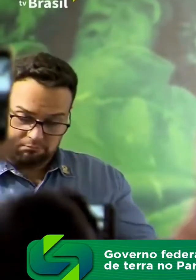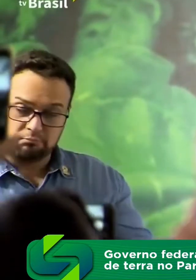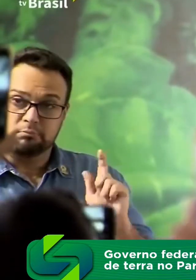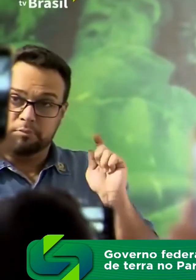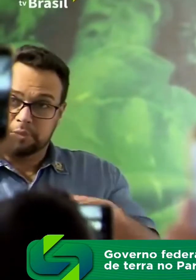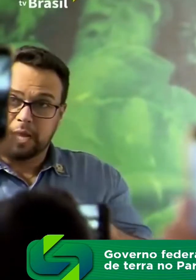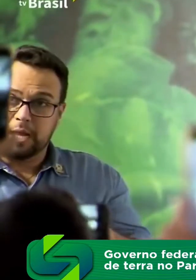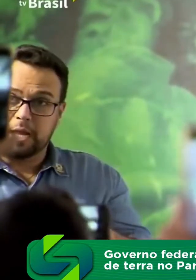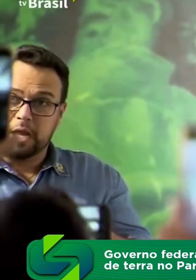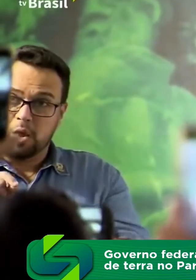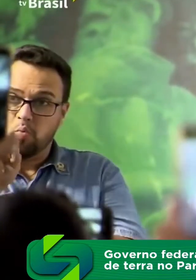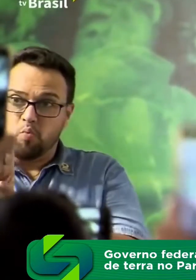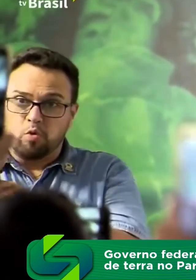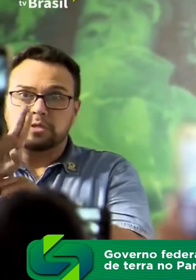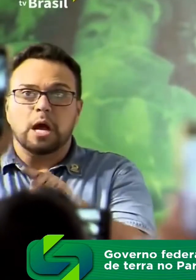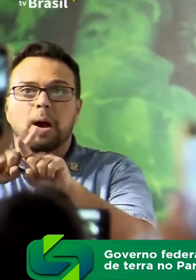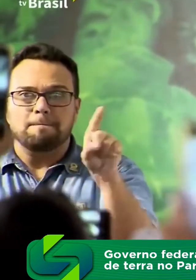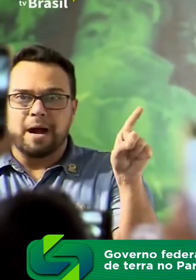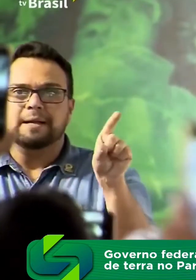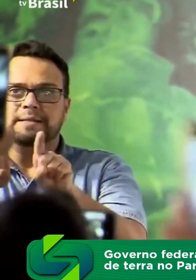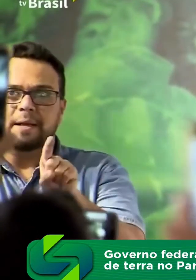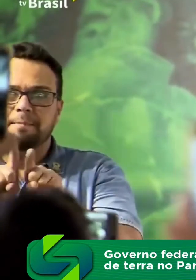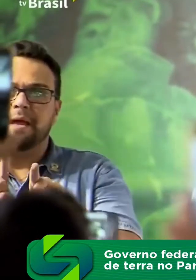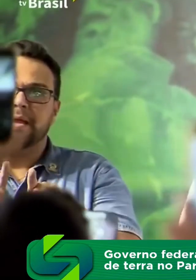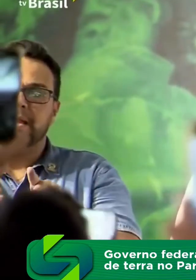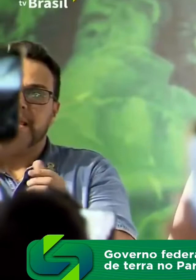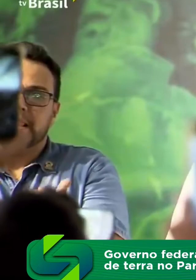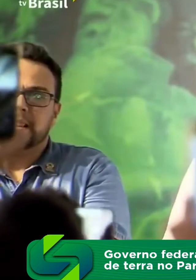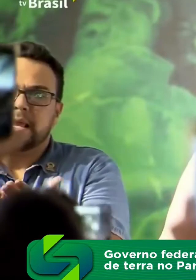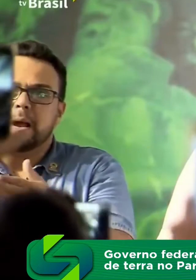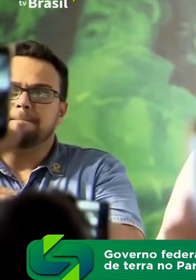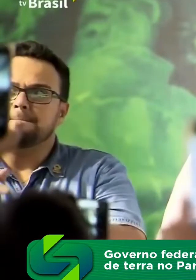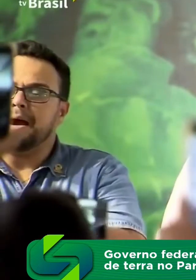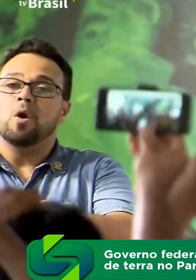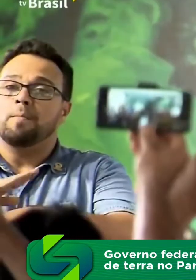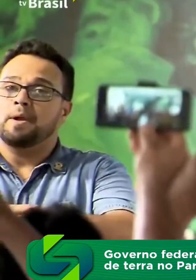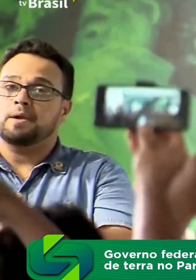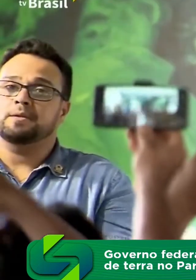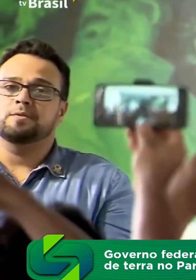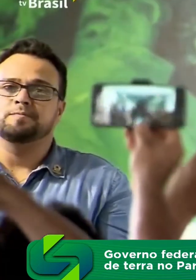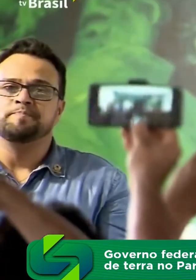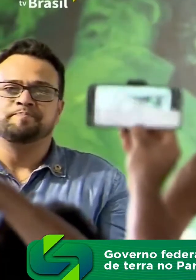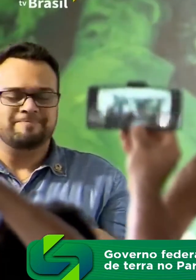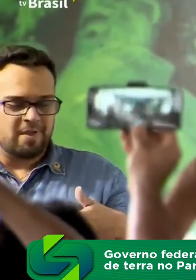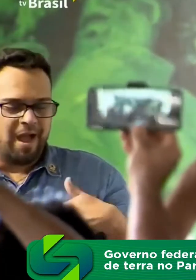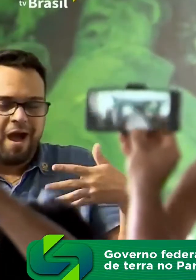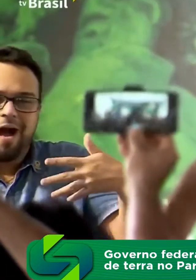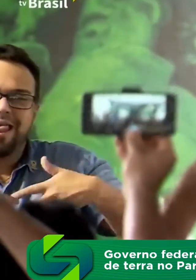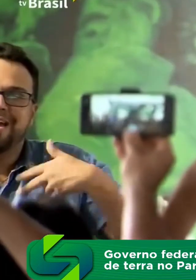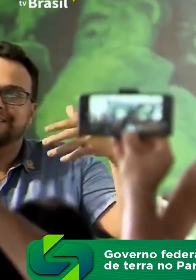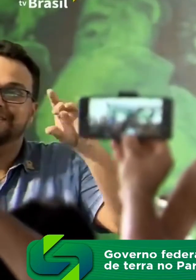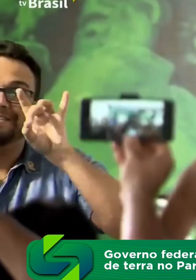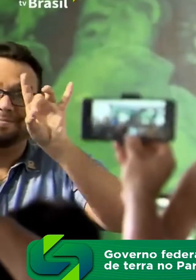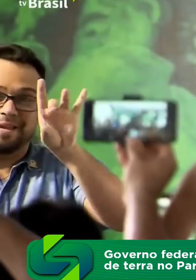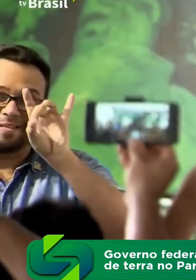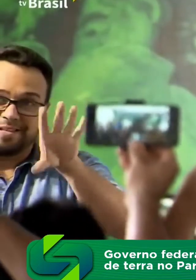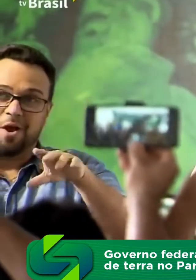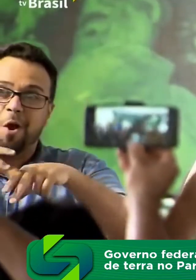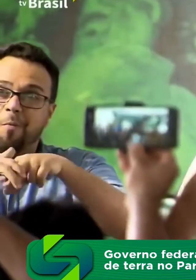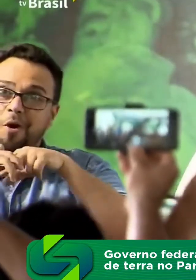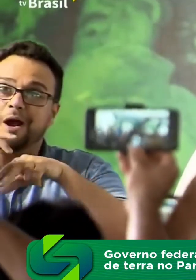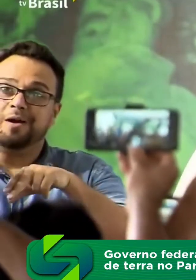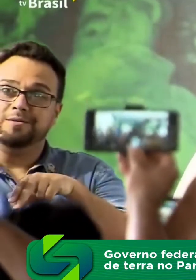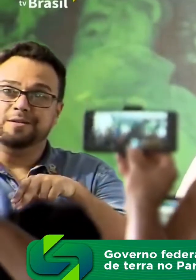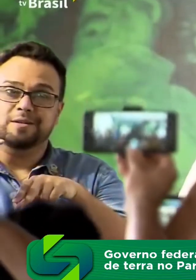sobrevivência, bem como para alimentar mais de 1 bilhão de pessoas no mundo. É de alegria, em especial por parte daqueles